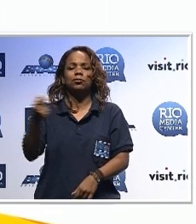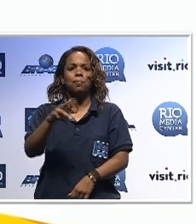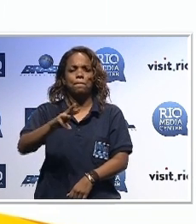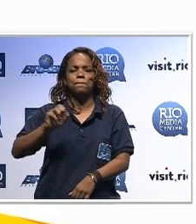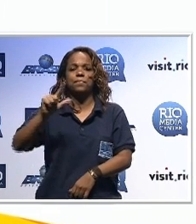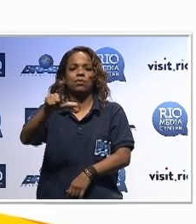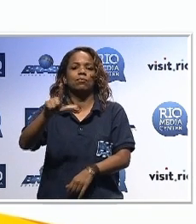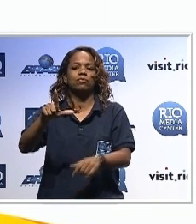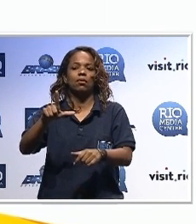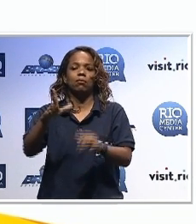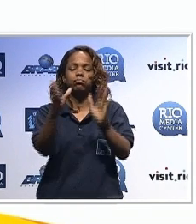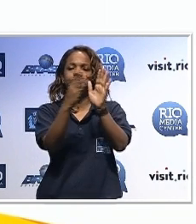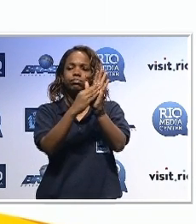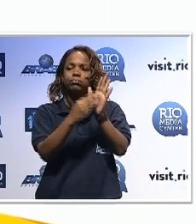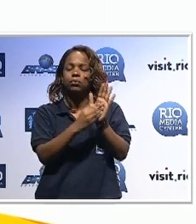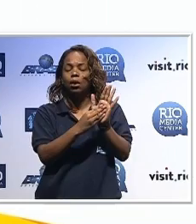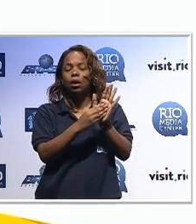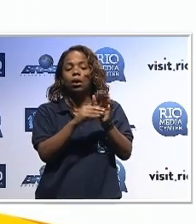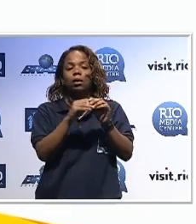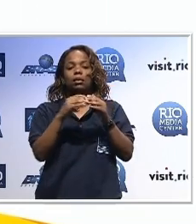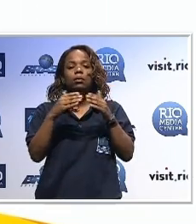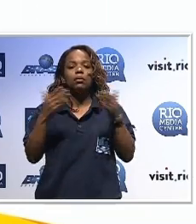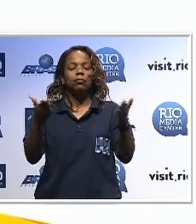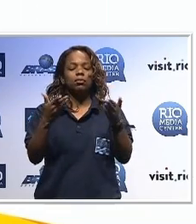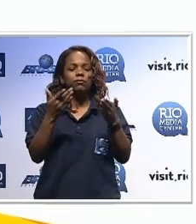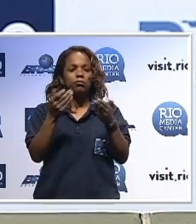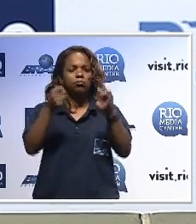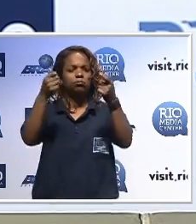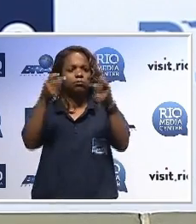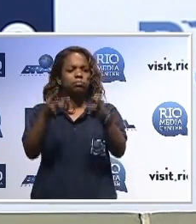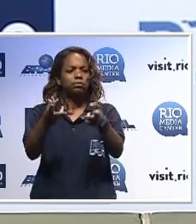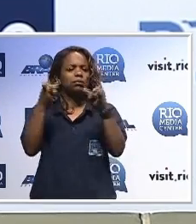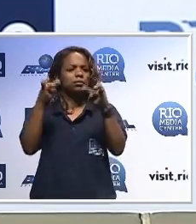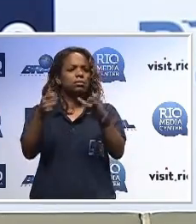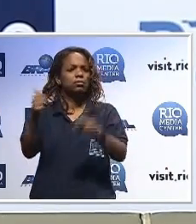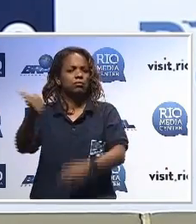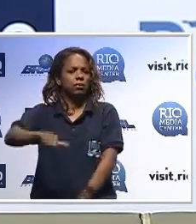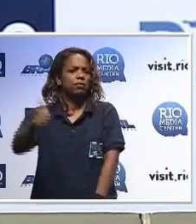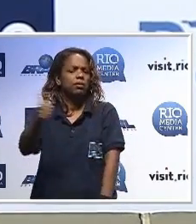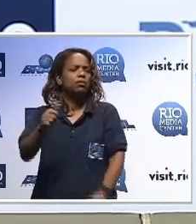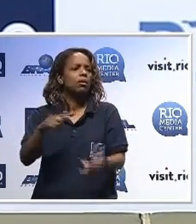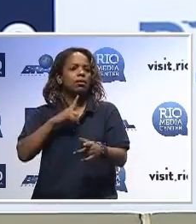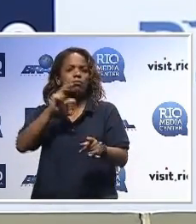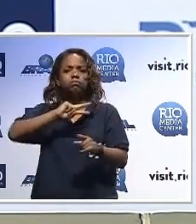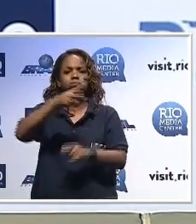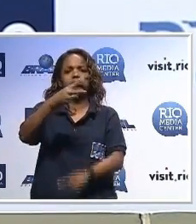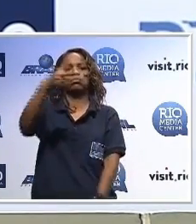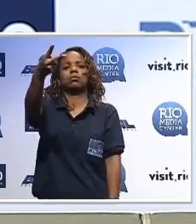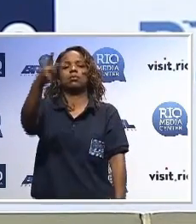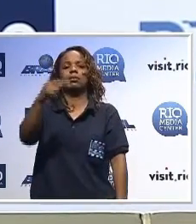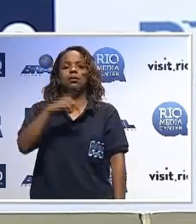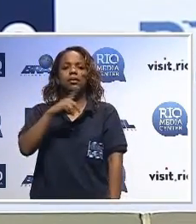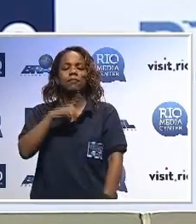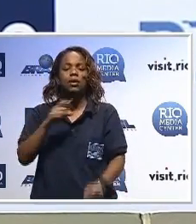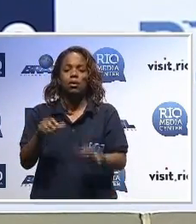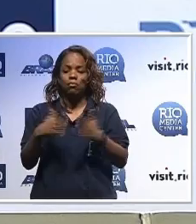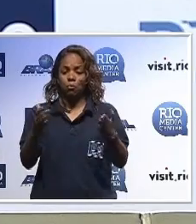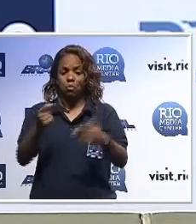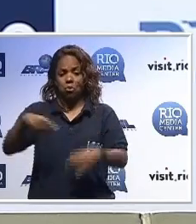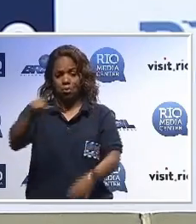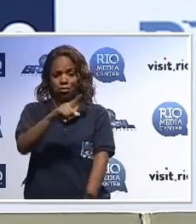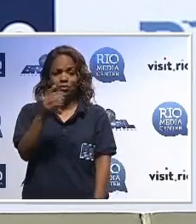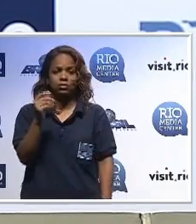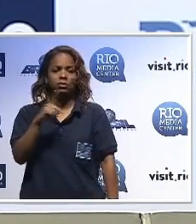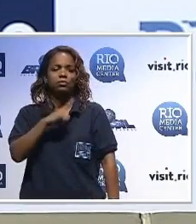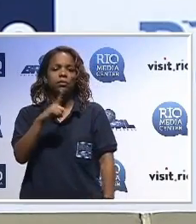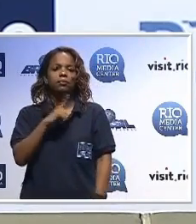mais de 700 mil avaliações. Isso, a expectativa é que a gente dobre, multiplique, e assim, quanto mais a gente tiver